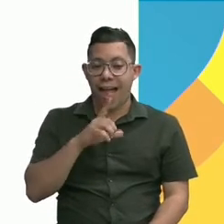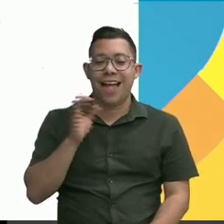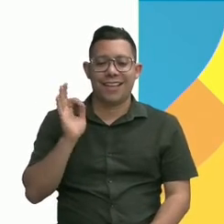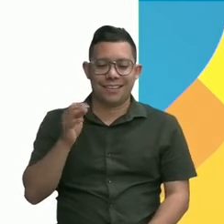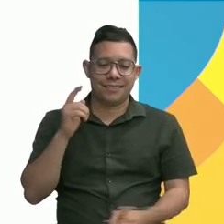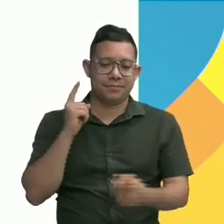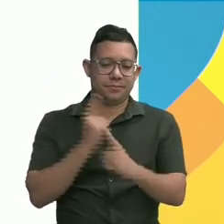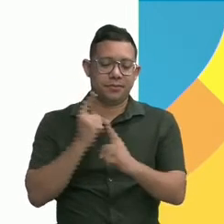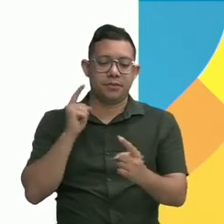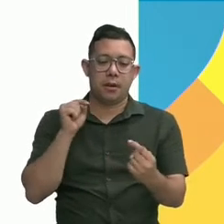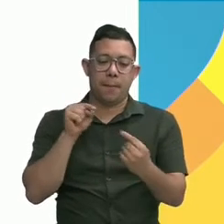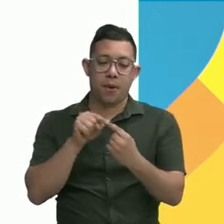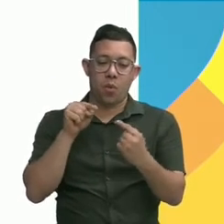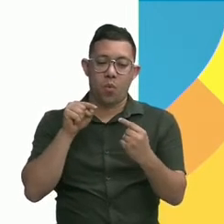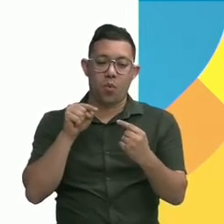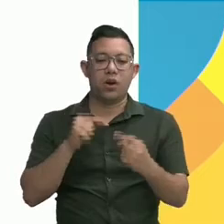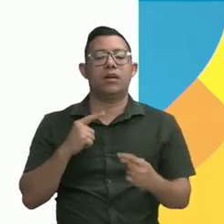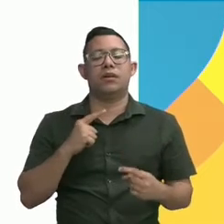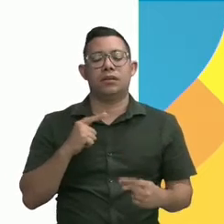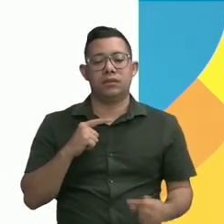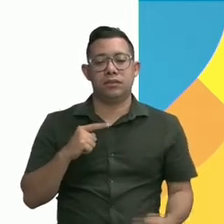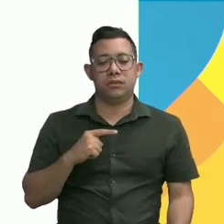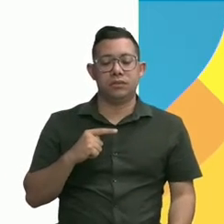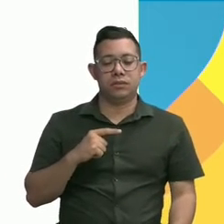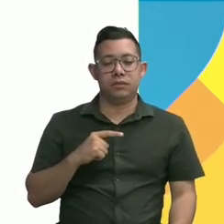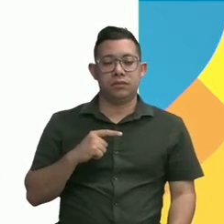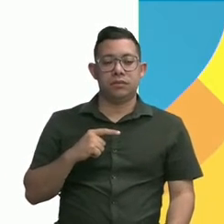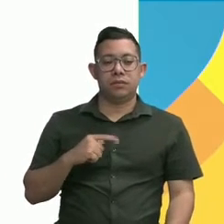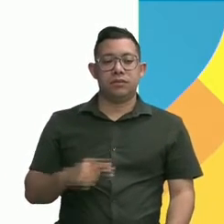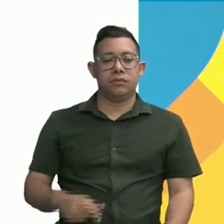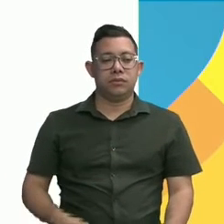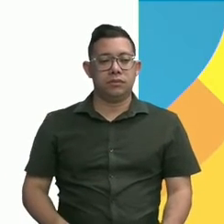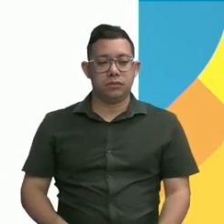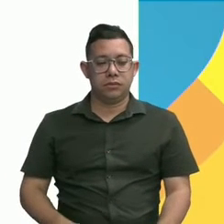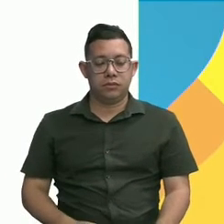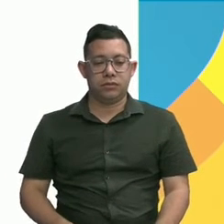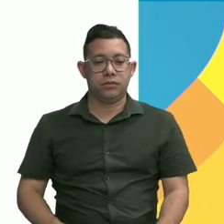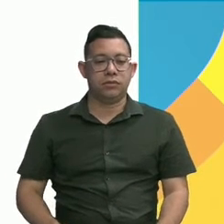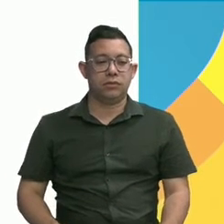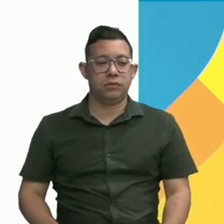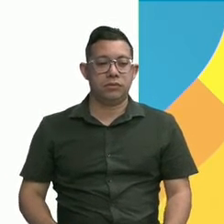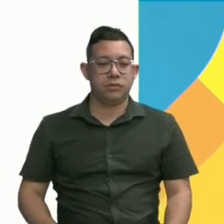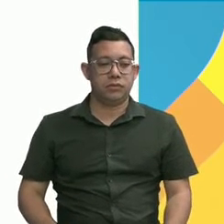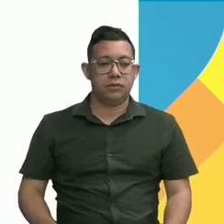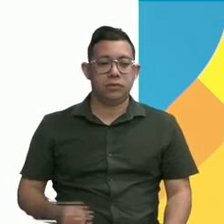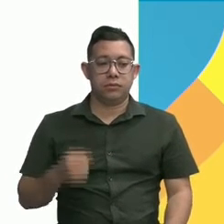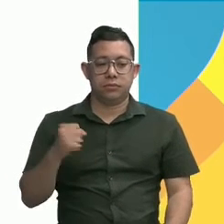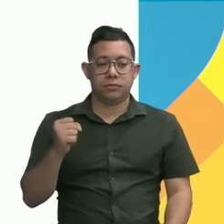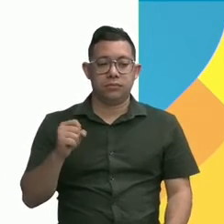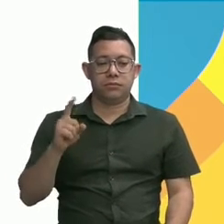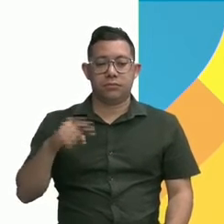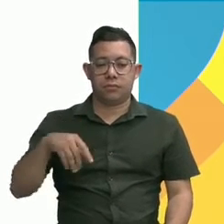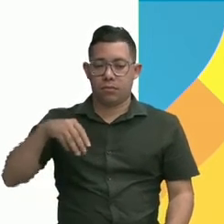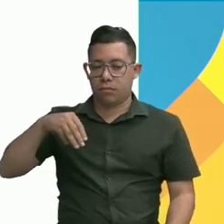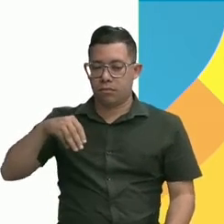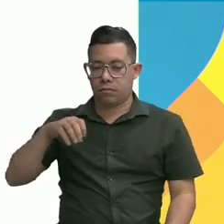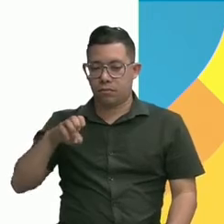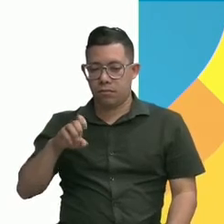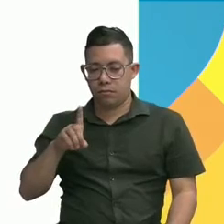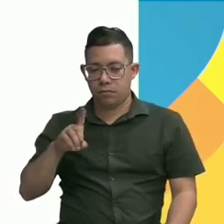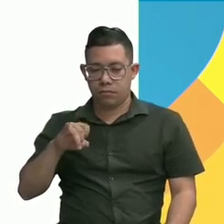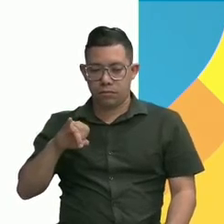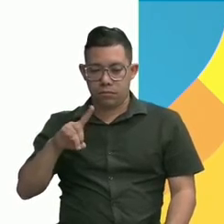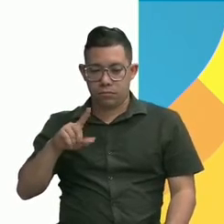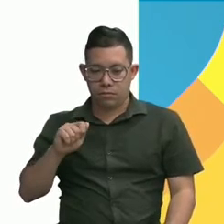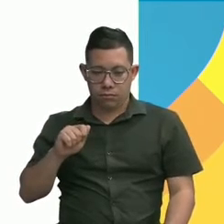144 é igual a 144 então descobrimos o que a gente que oito é a medida aula substituir Então